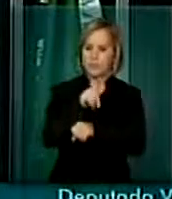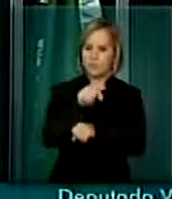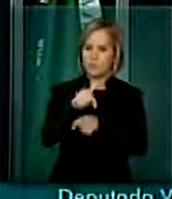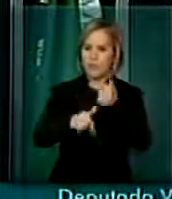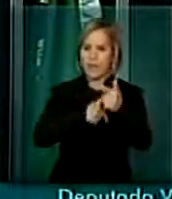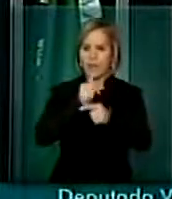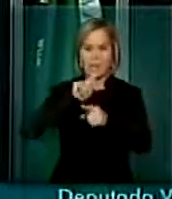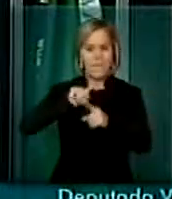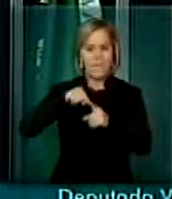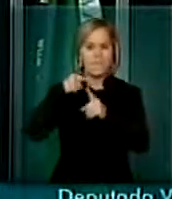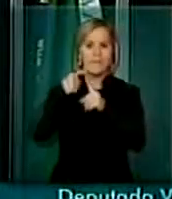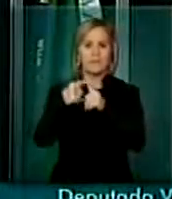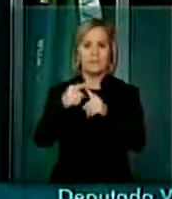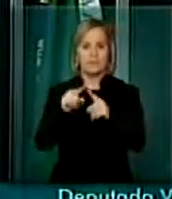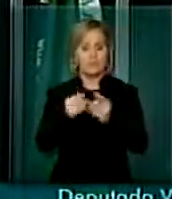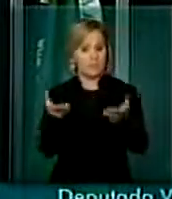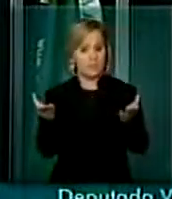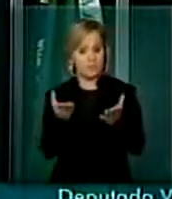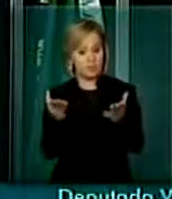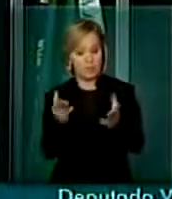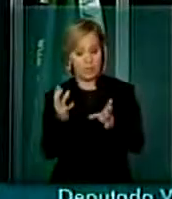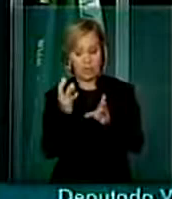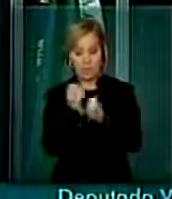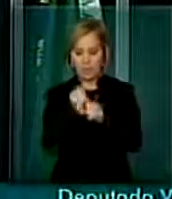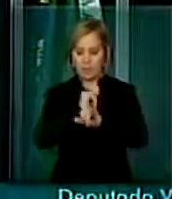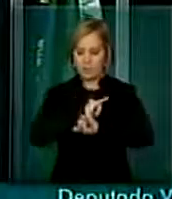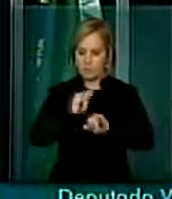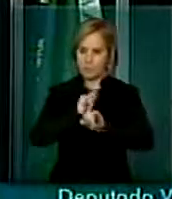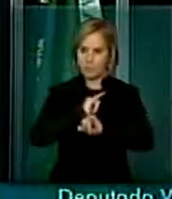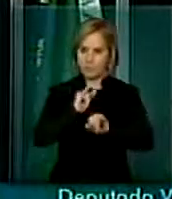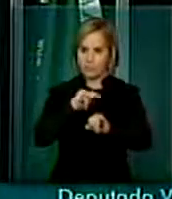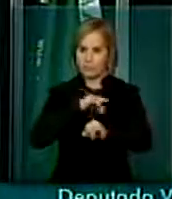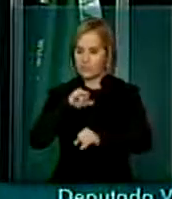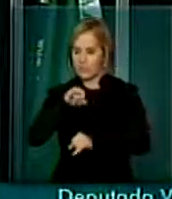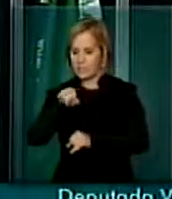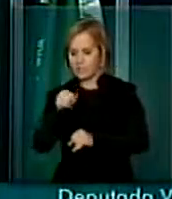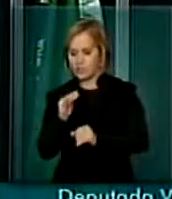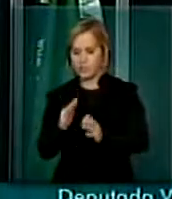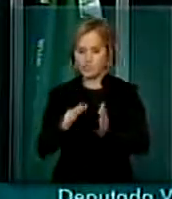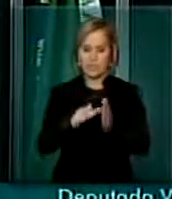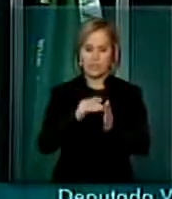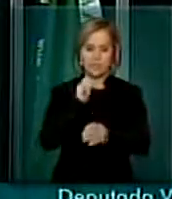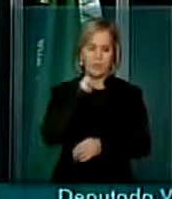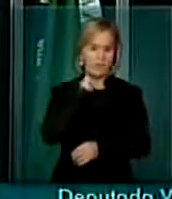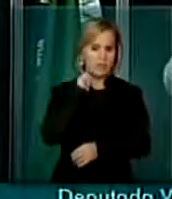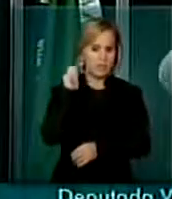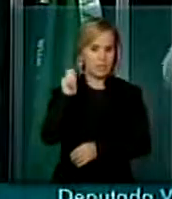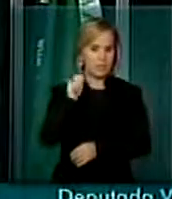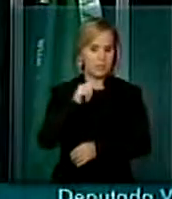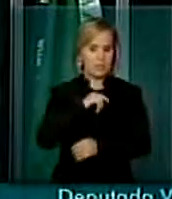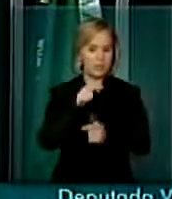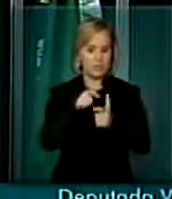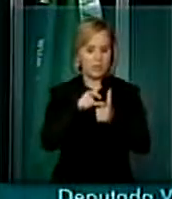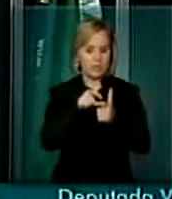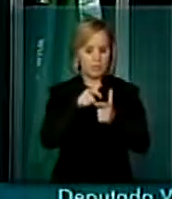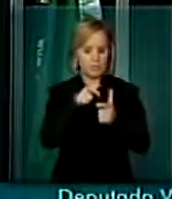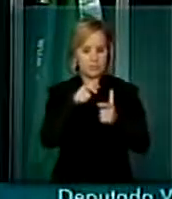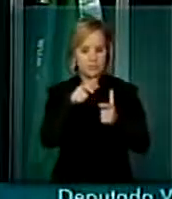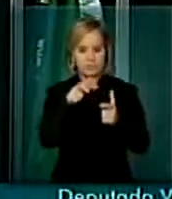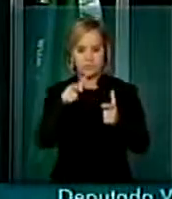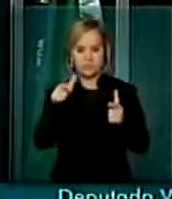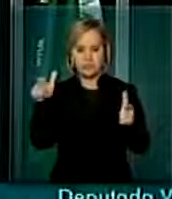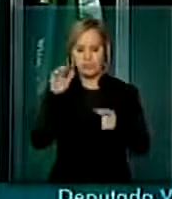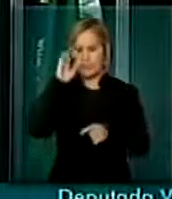trabalho. E com esses dados, que vão de janeiro a abril, há um crescimento na previsão,